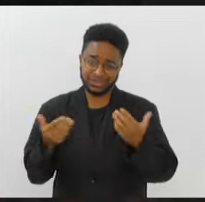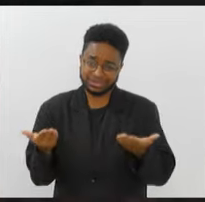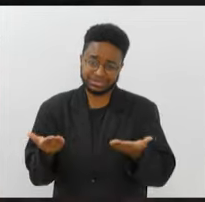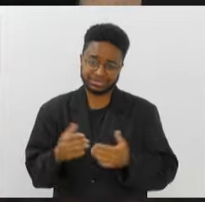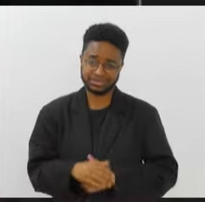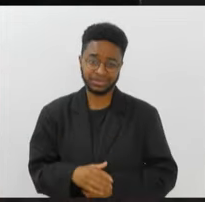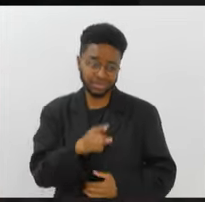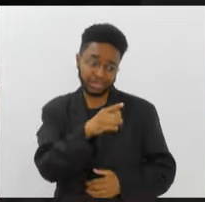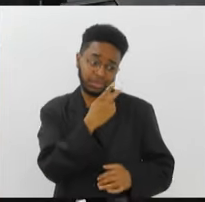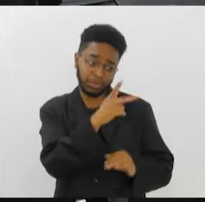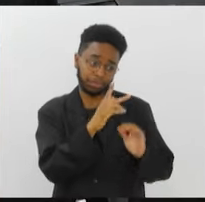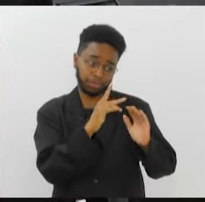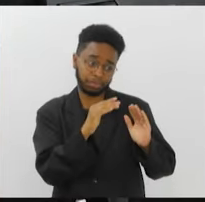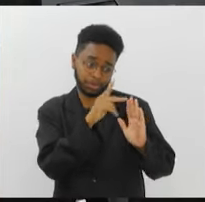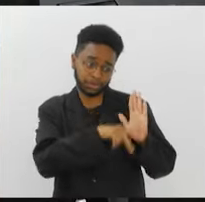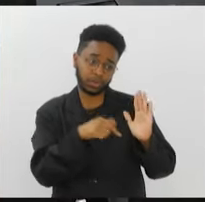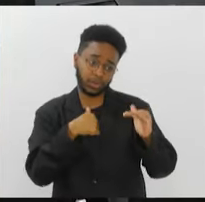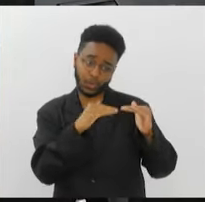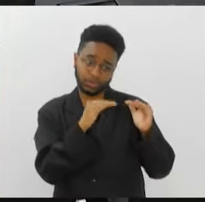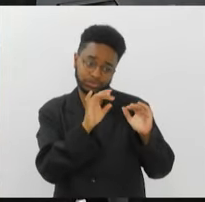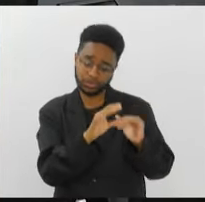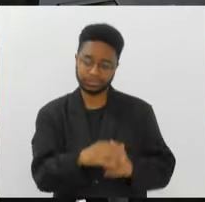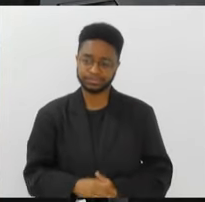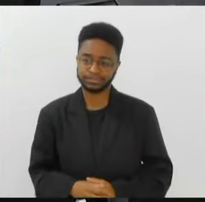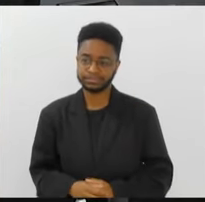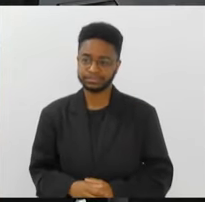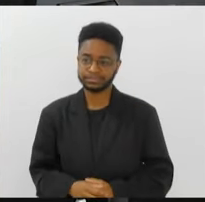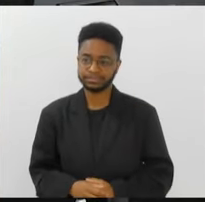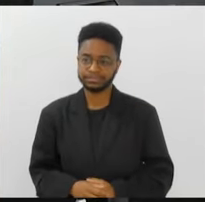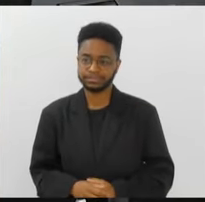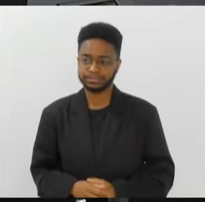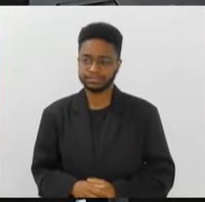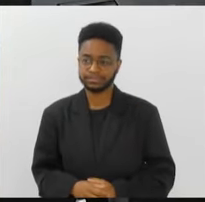eu só concordei. Perdão. Então,